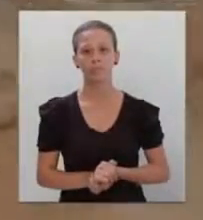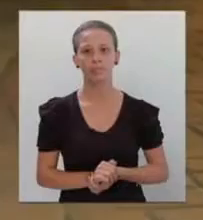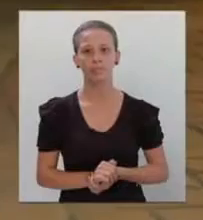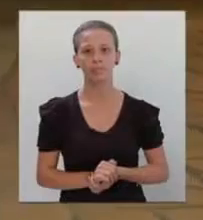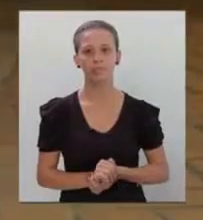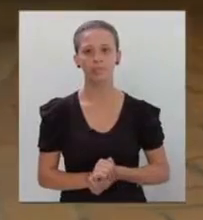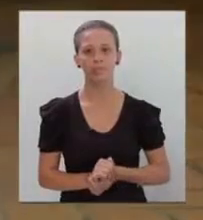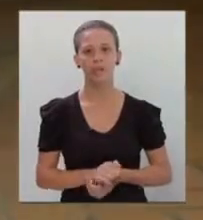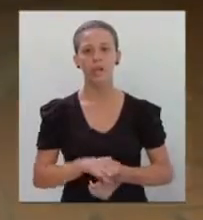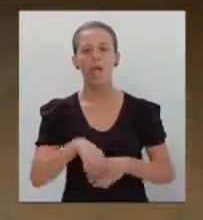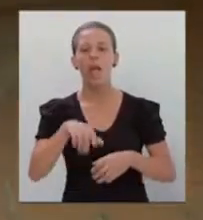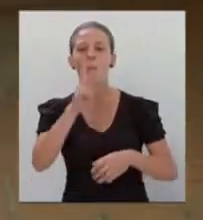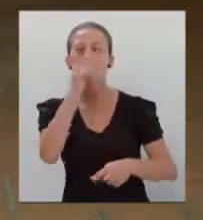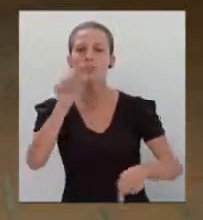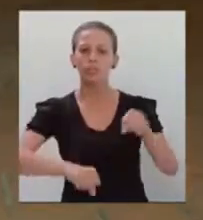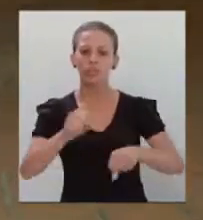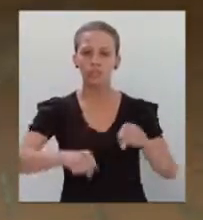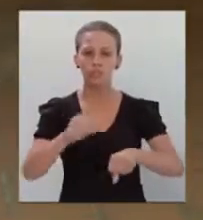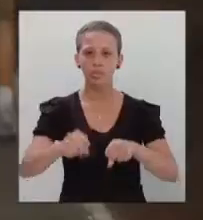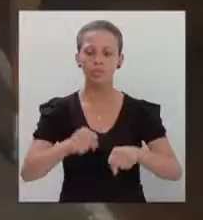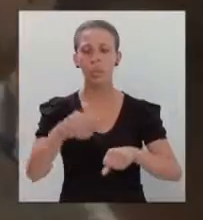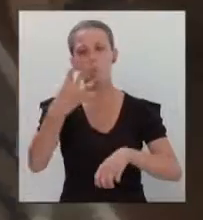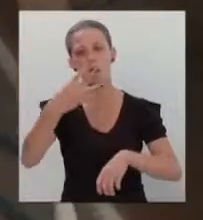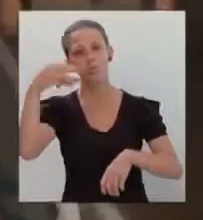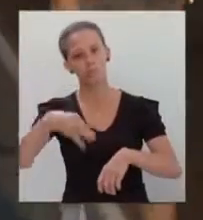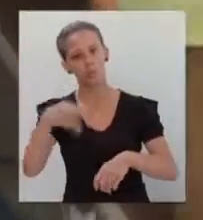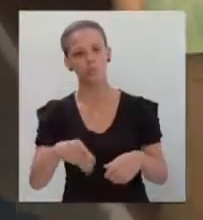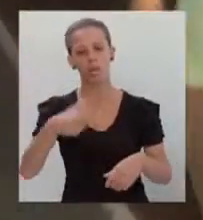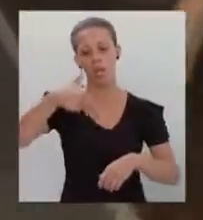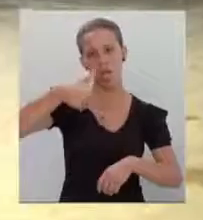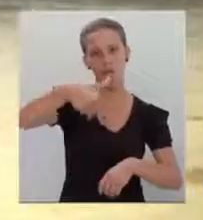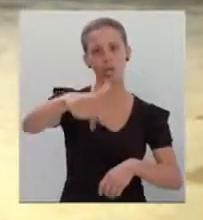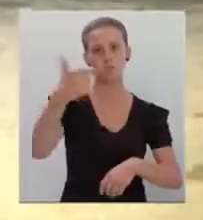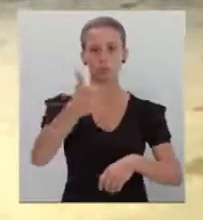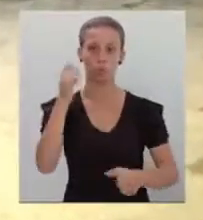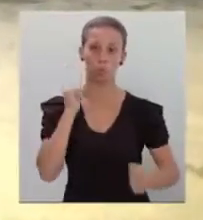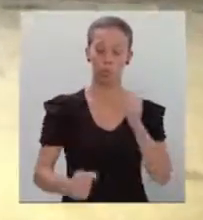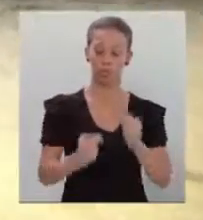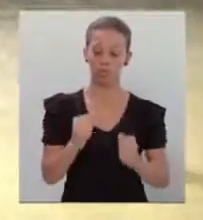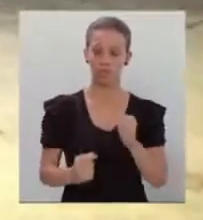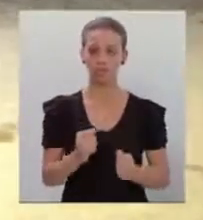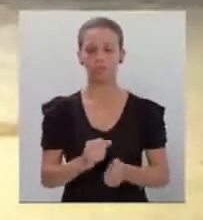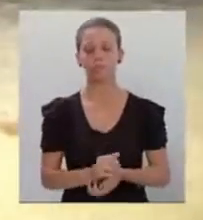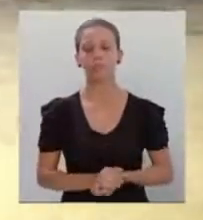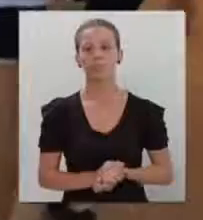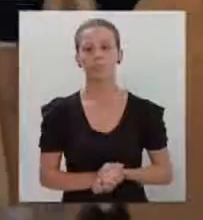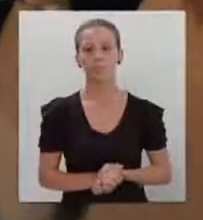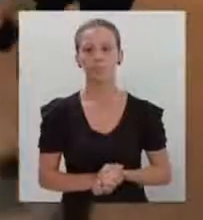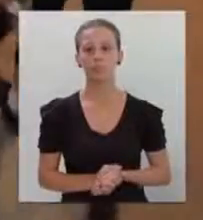Democrático, o treino dos ciclistas corredores alterna 4 minutos de caminhada e 2 de corrida.